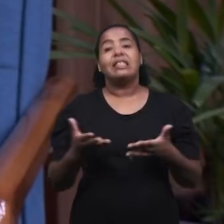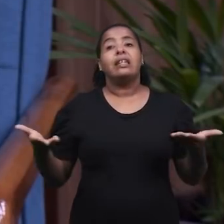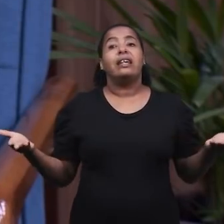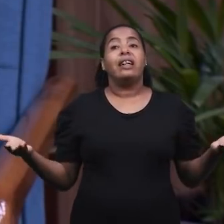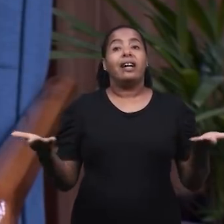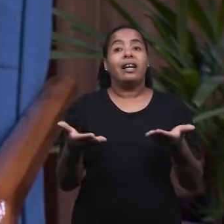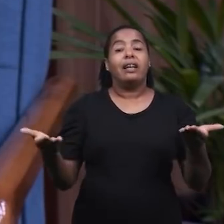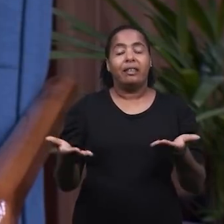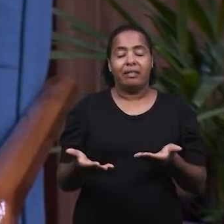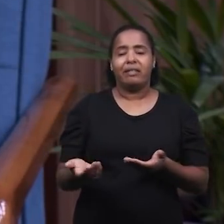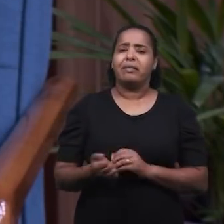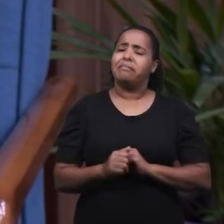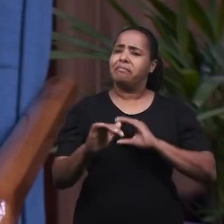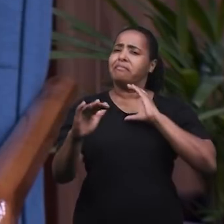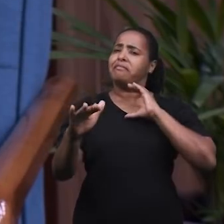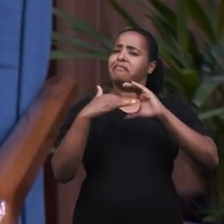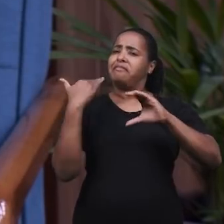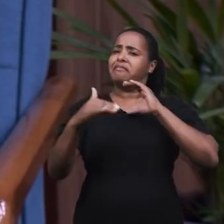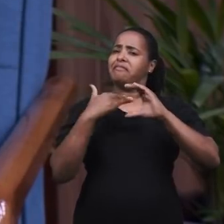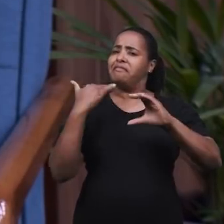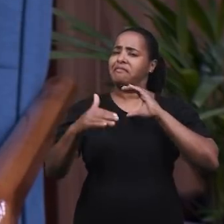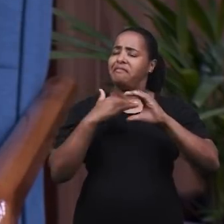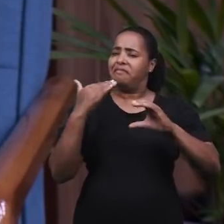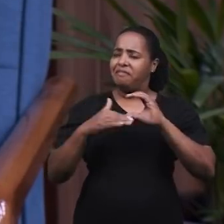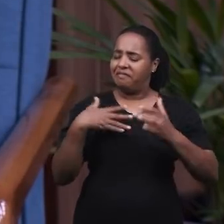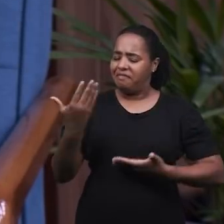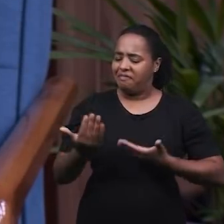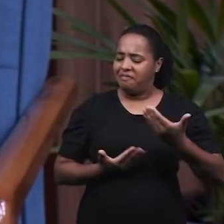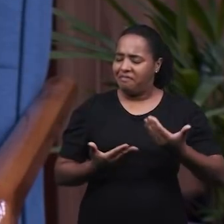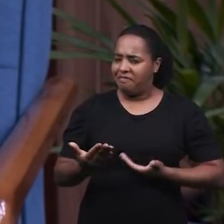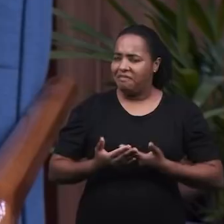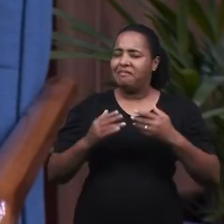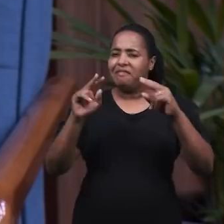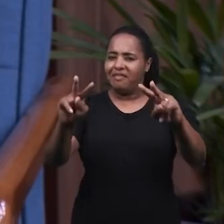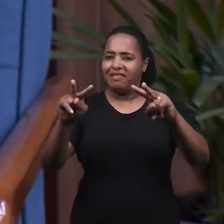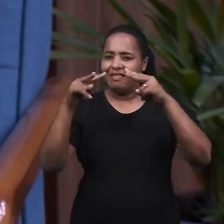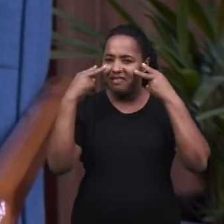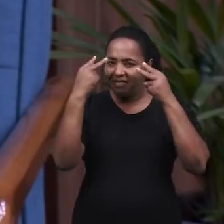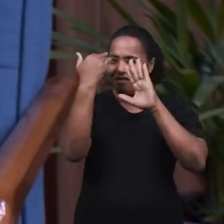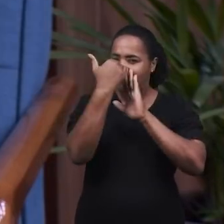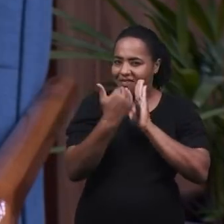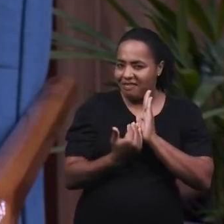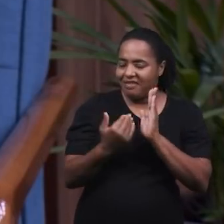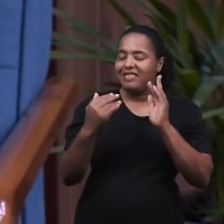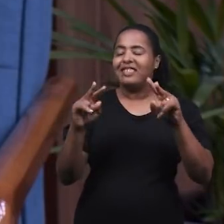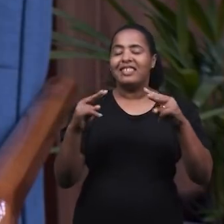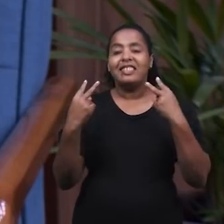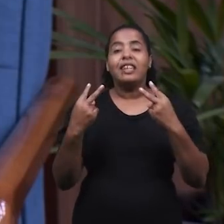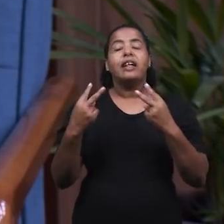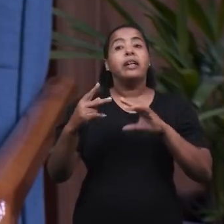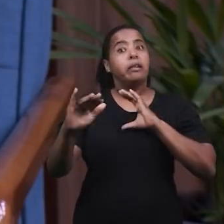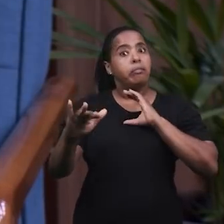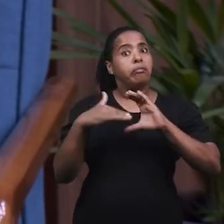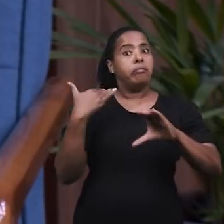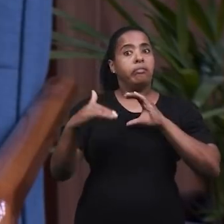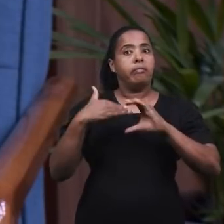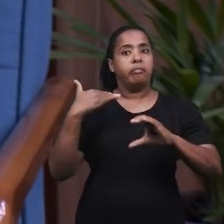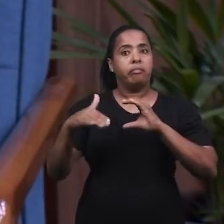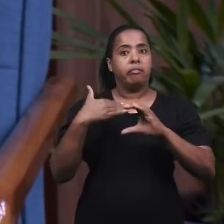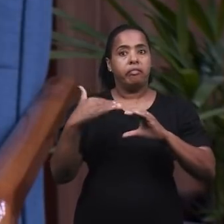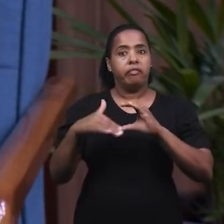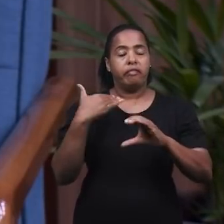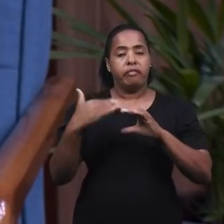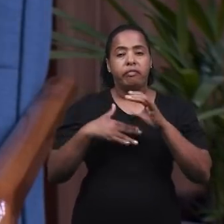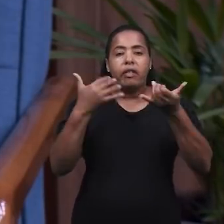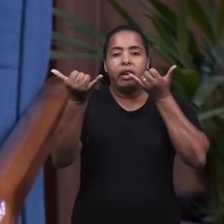trazer para você as participações que nos foram enviadas por irmãos nossos que assistem o programa e que enviam para